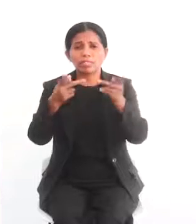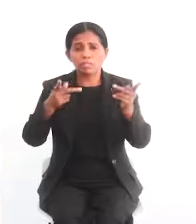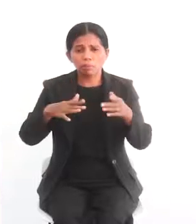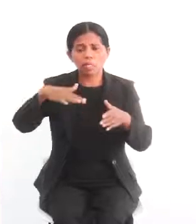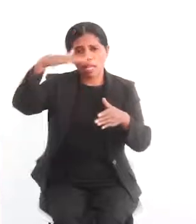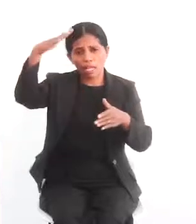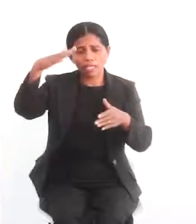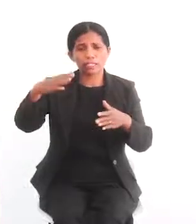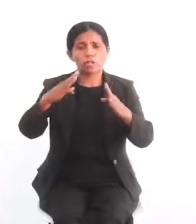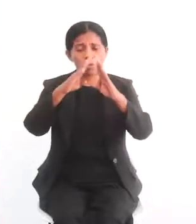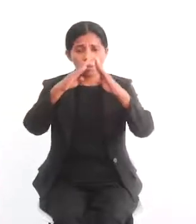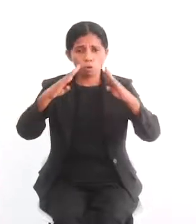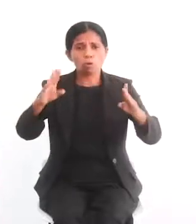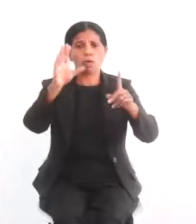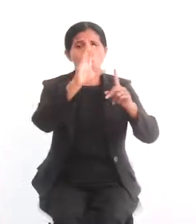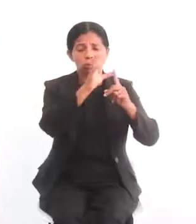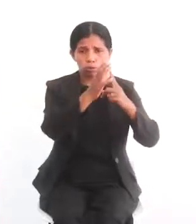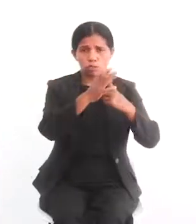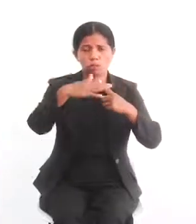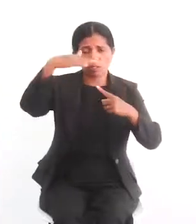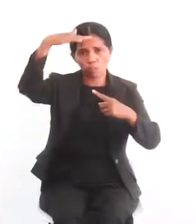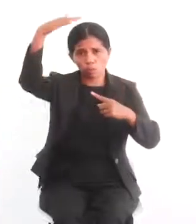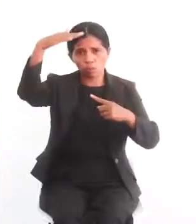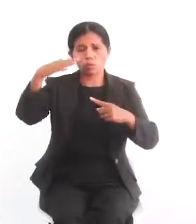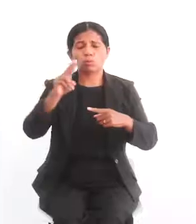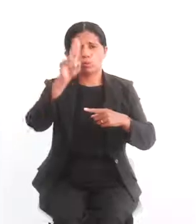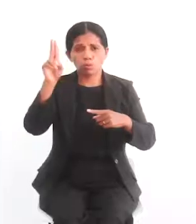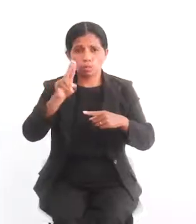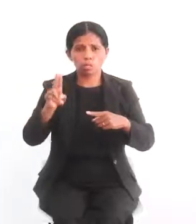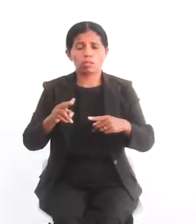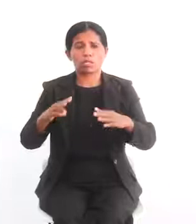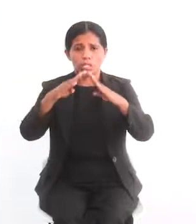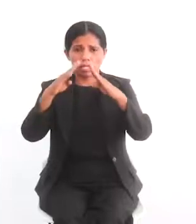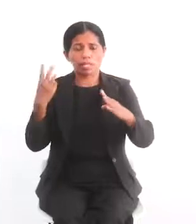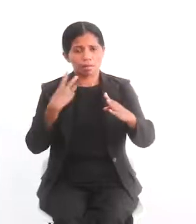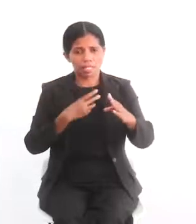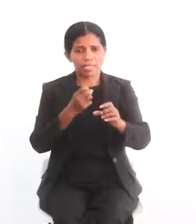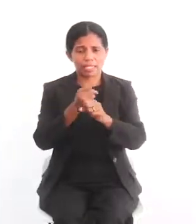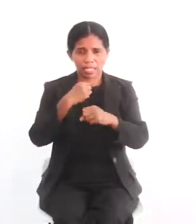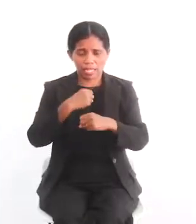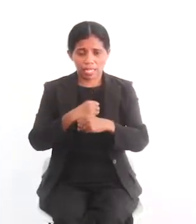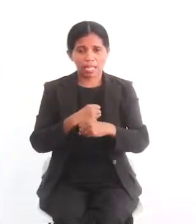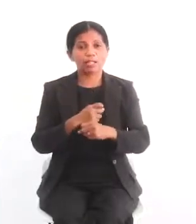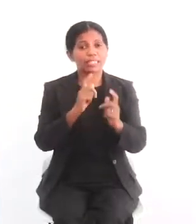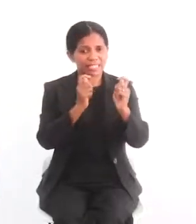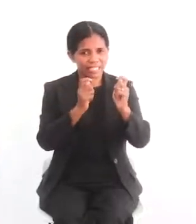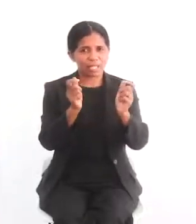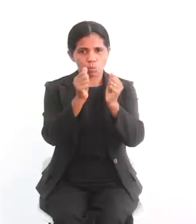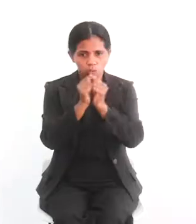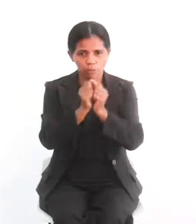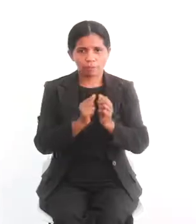Nomos umalisan ya kakuluk sempre usa forma geometria triangulo mai ita halo experimentu hamutuk.